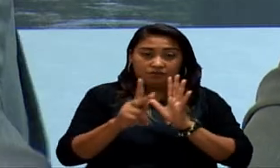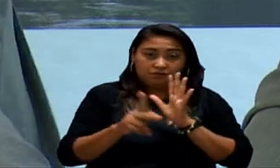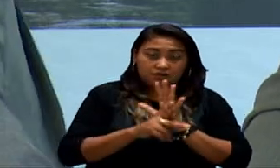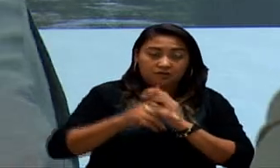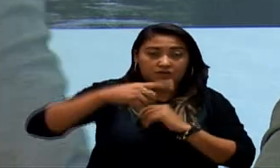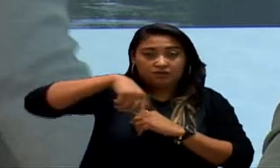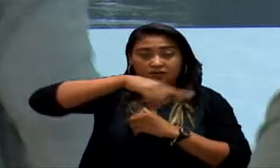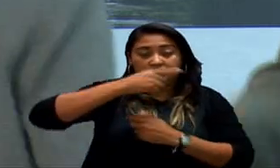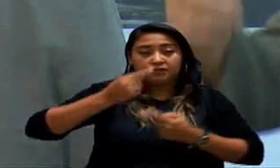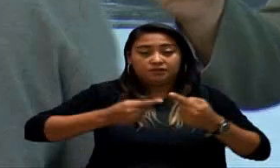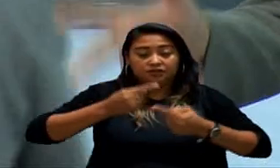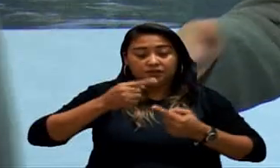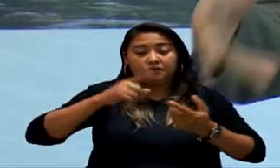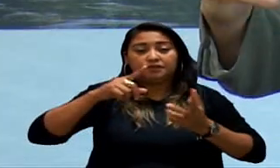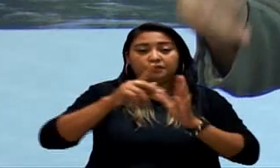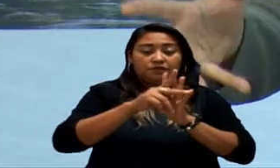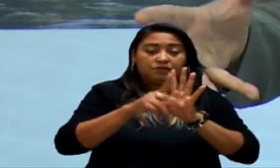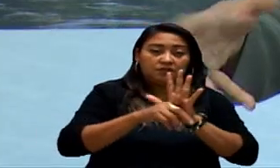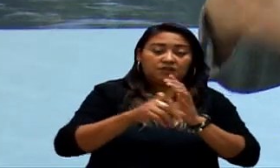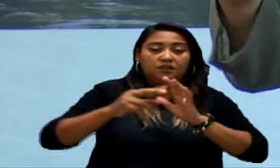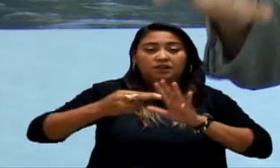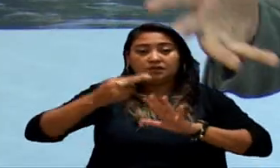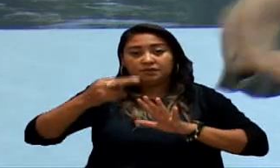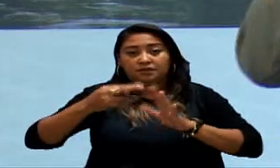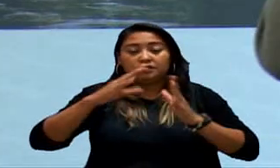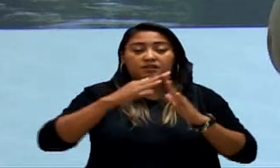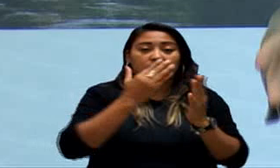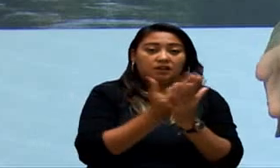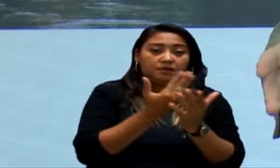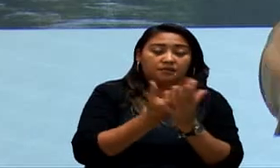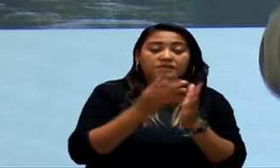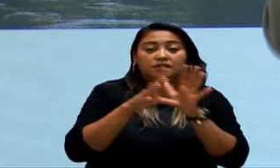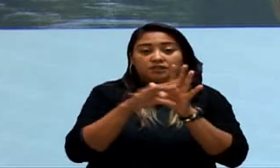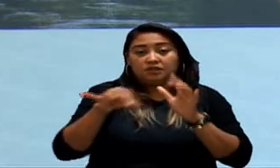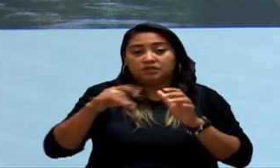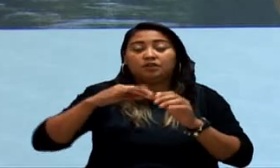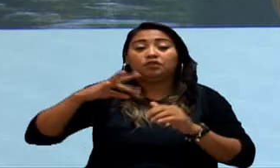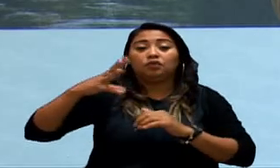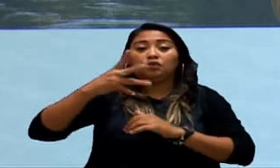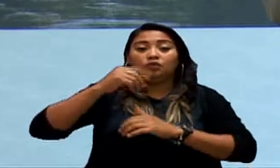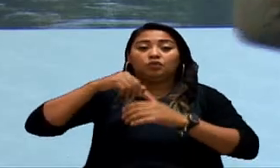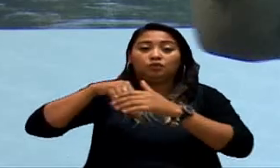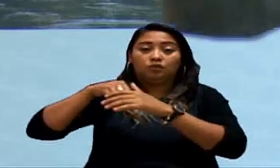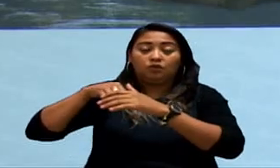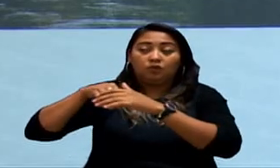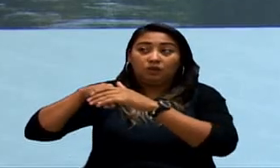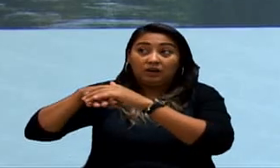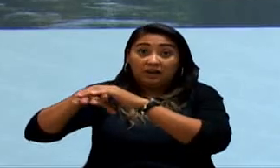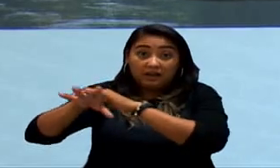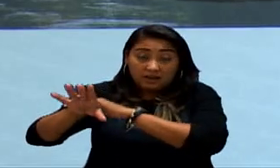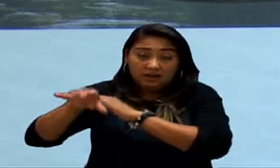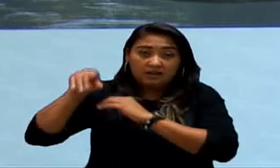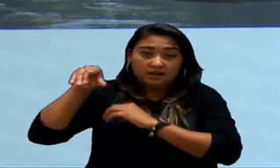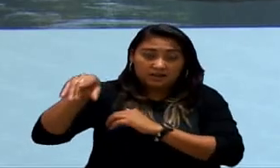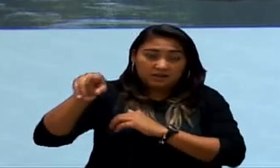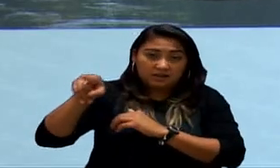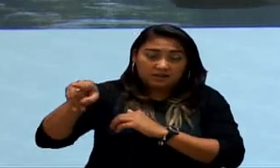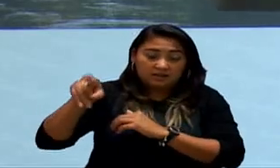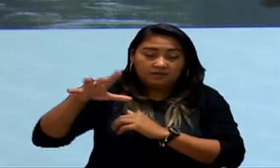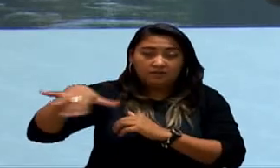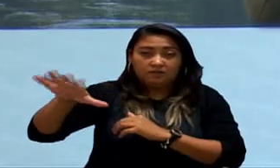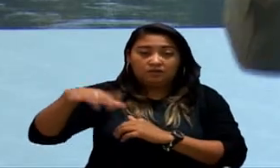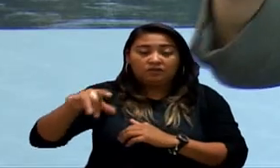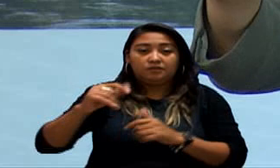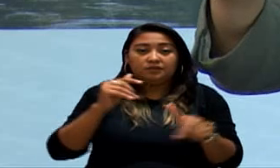nós discutimos aqui, projeto de lei, resoluções, requerimentos, indicações, fica tudo lá, Salatiel, lá no arquivo,